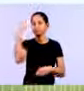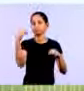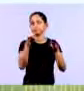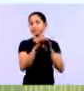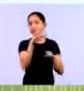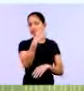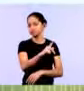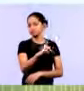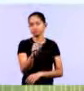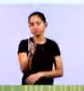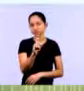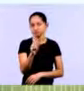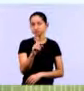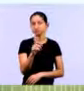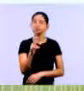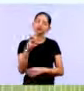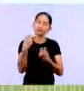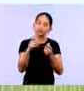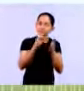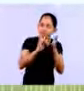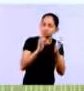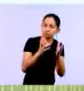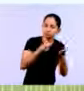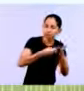daquela pessoa, de modo que ela fique